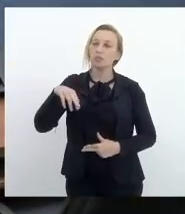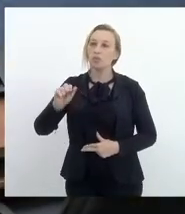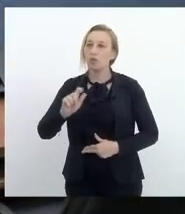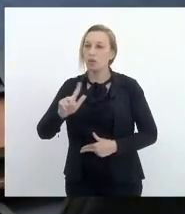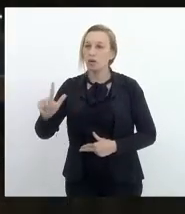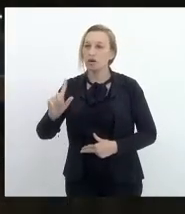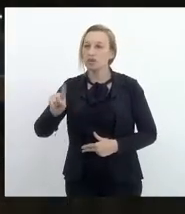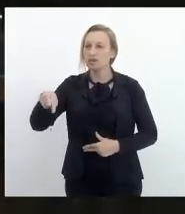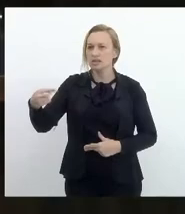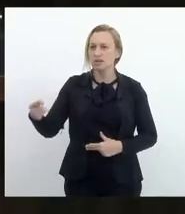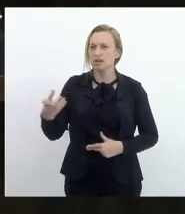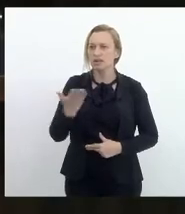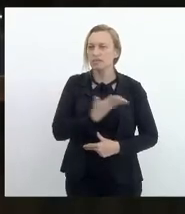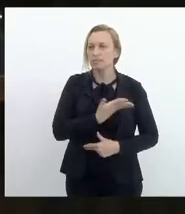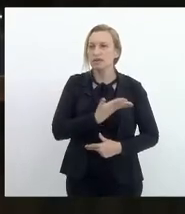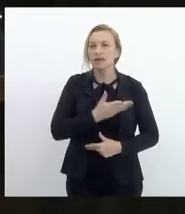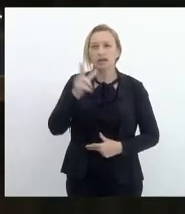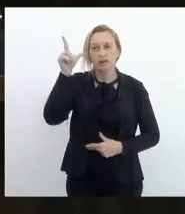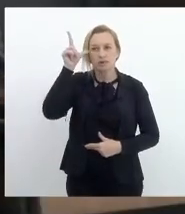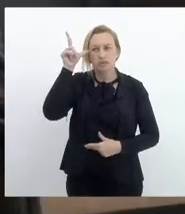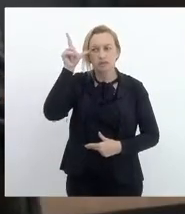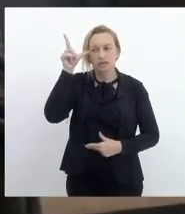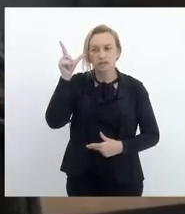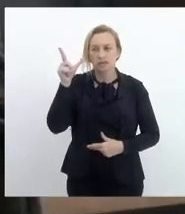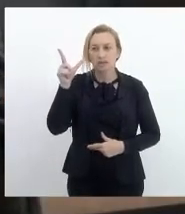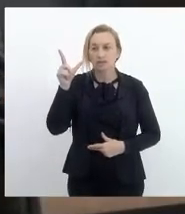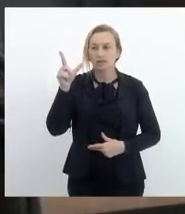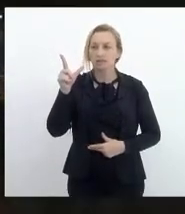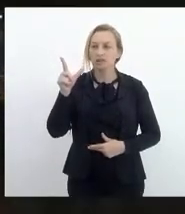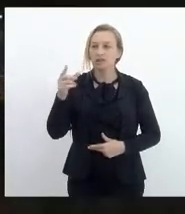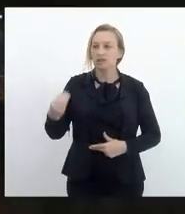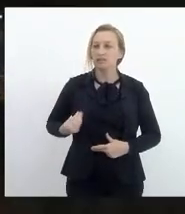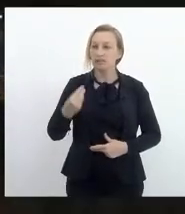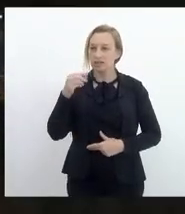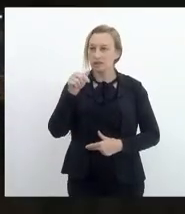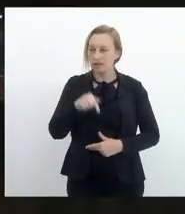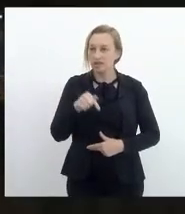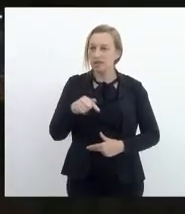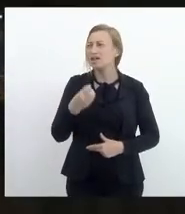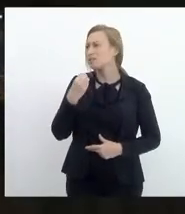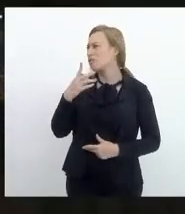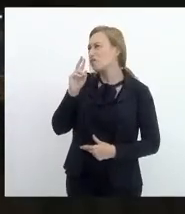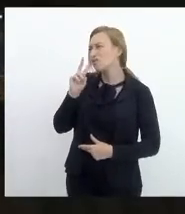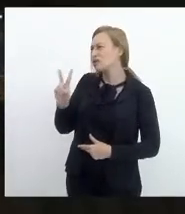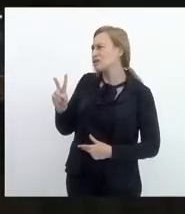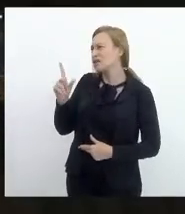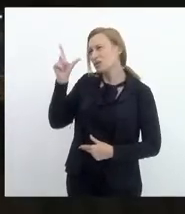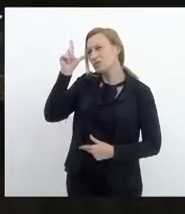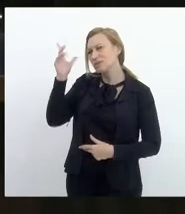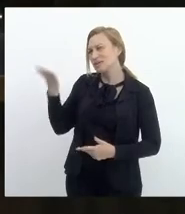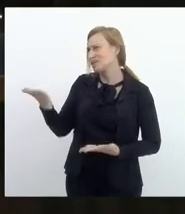e em seguida Nossa amiga Lucinha que está recuperada que vão te ver Lucinha